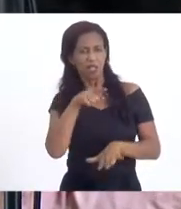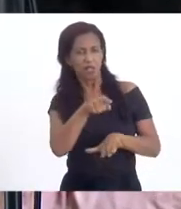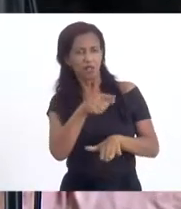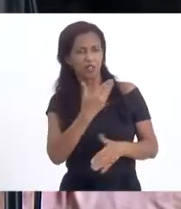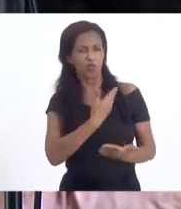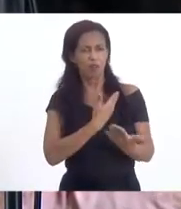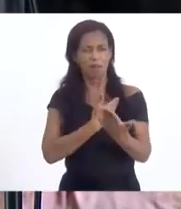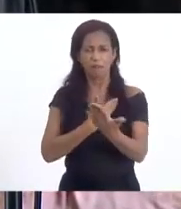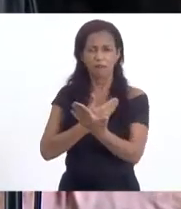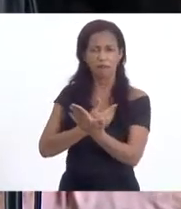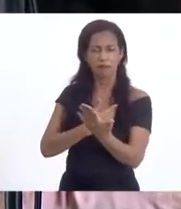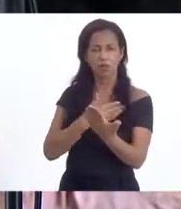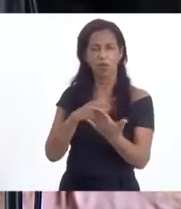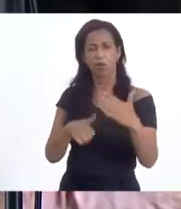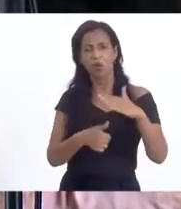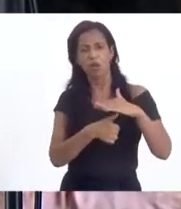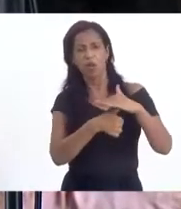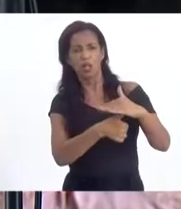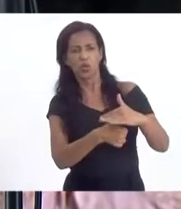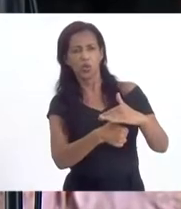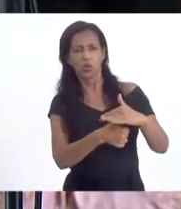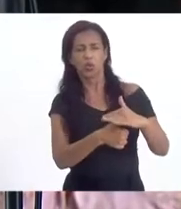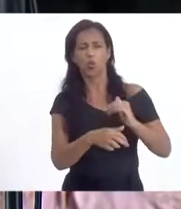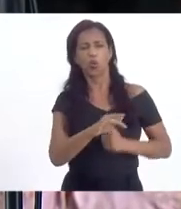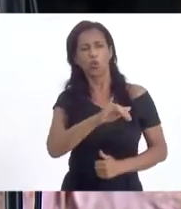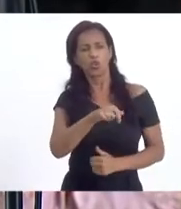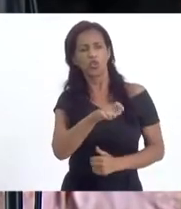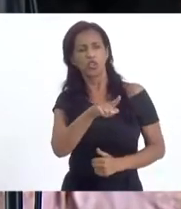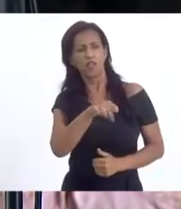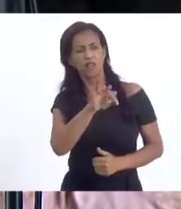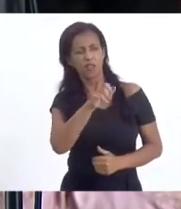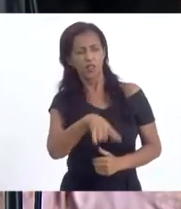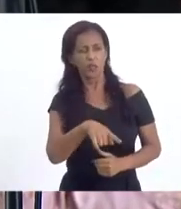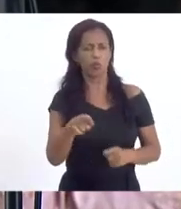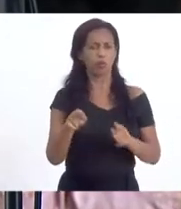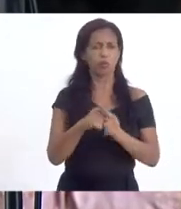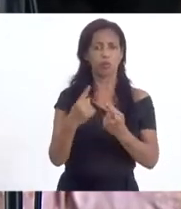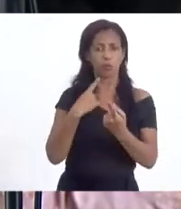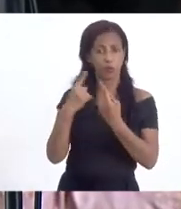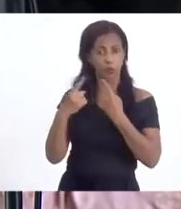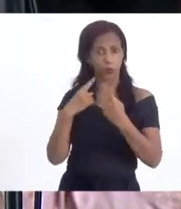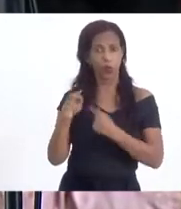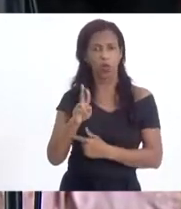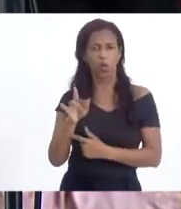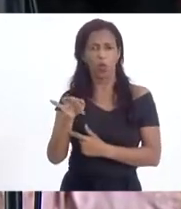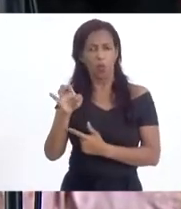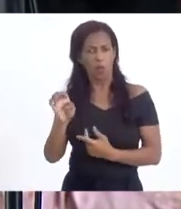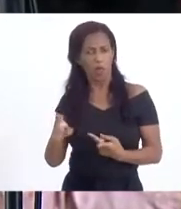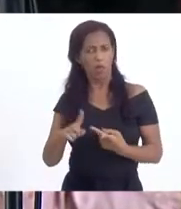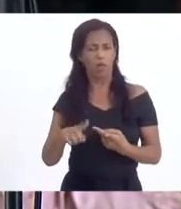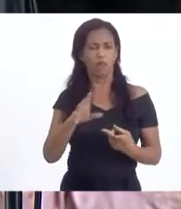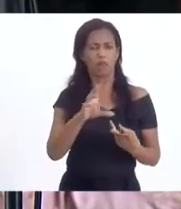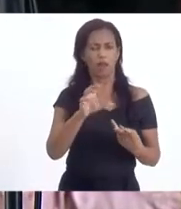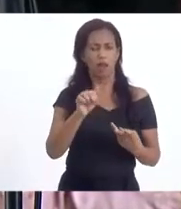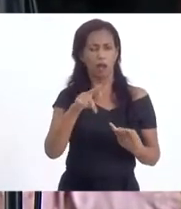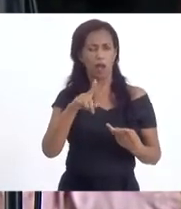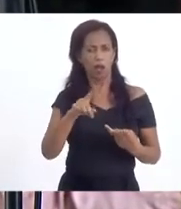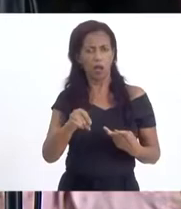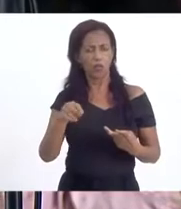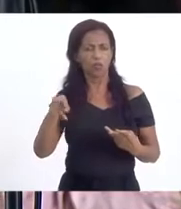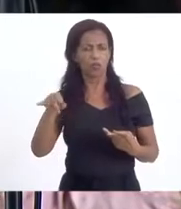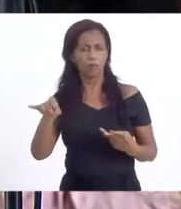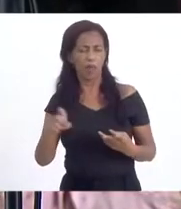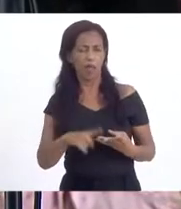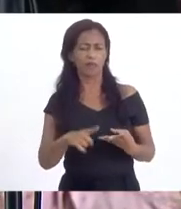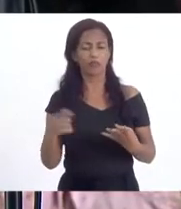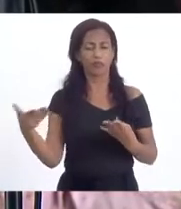amigo reitor do IFE, nosso querido Jefferson, mas também dialogamos com a UENF, com a Cândido Mendes, e estamos